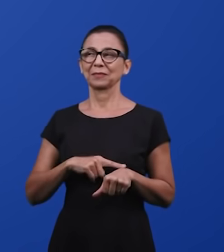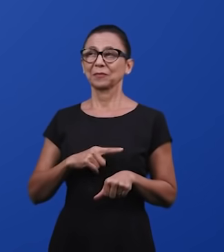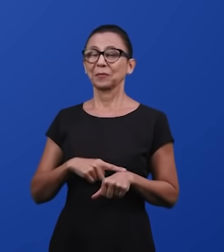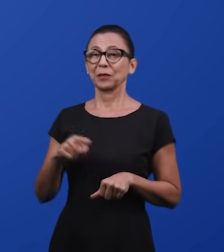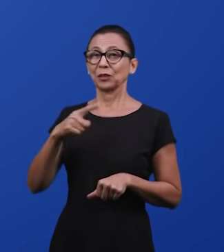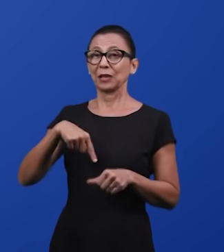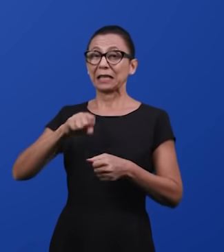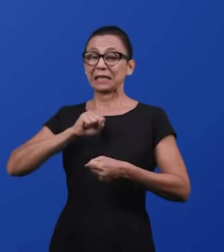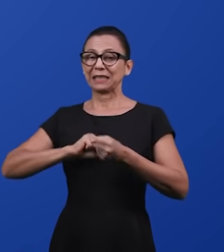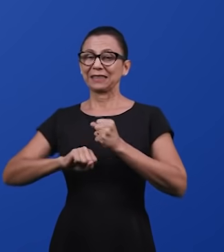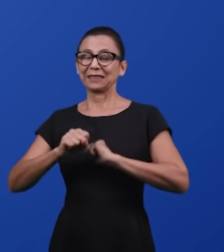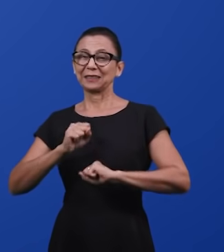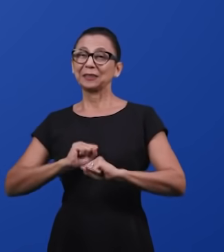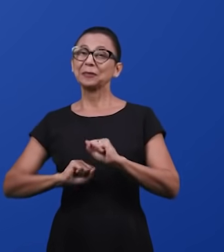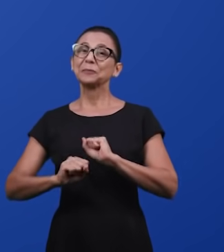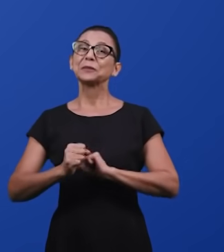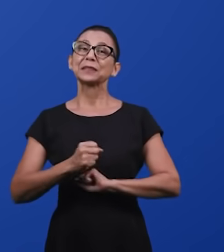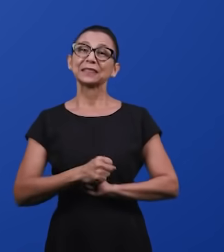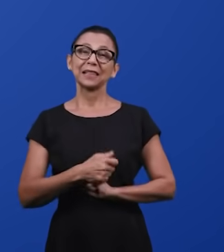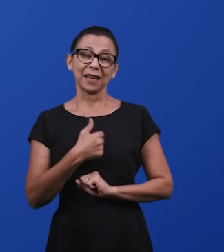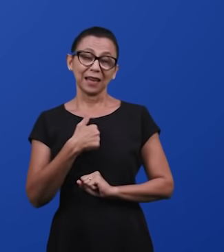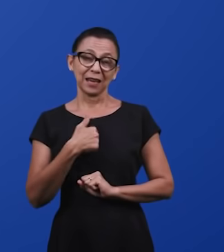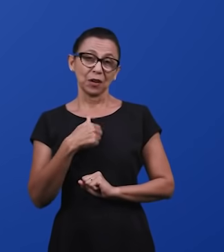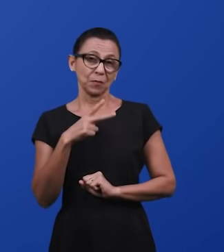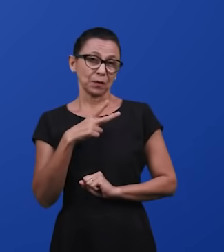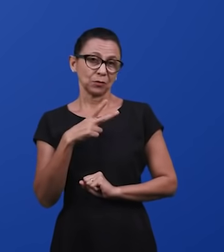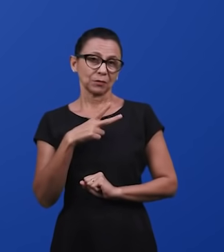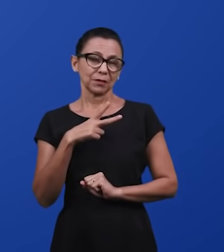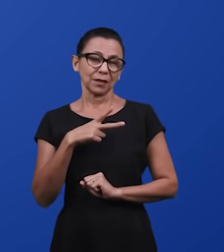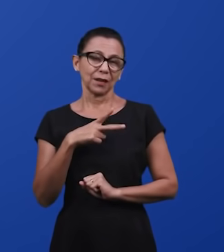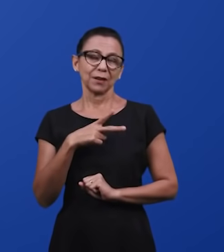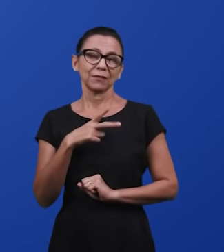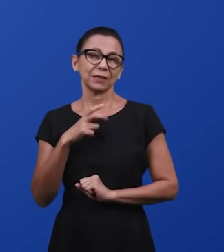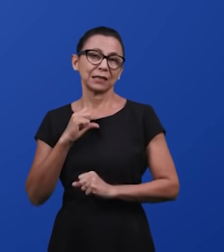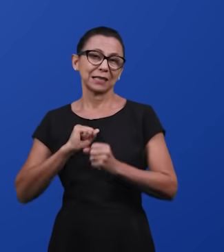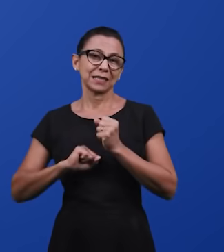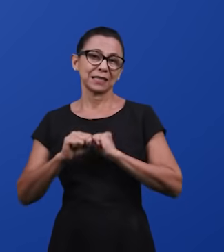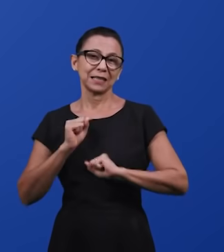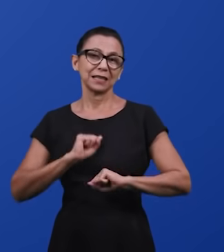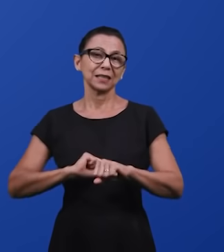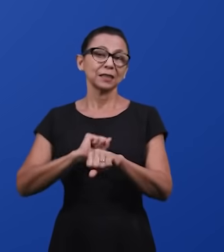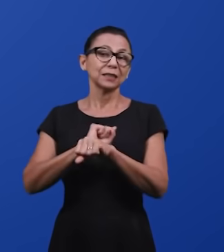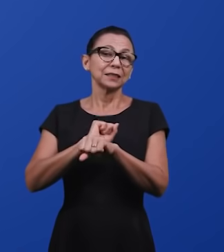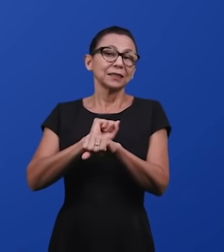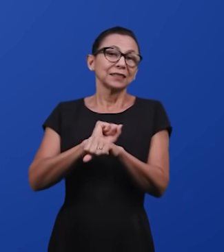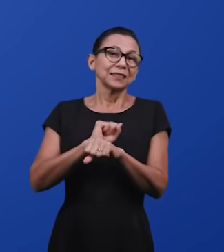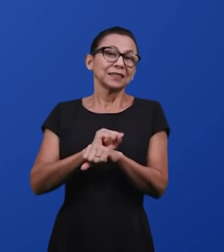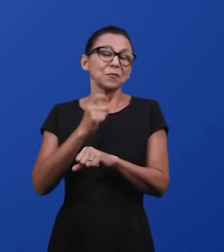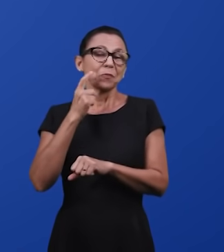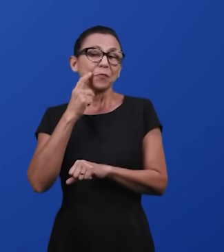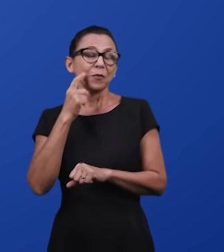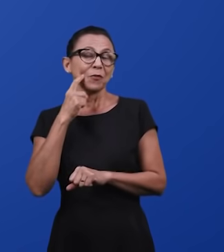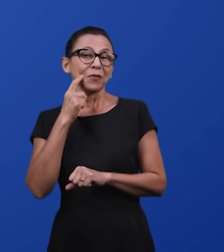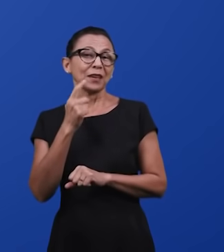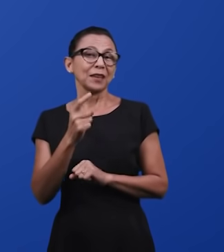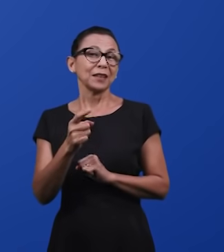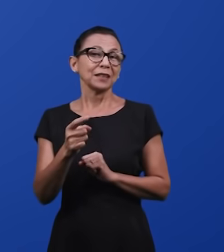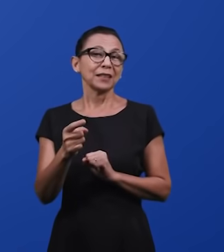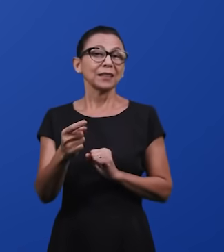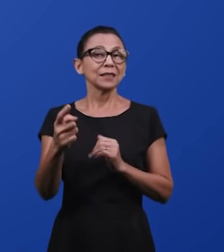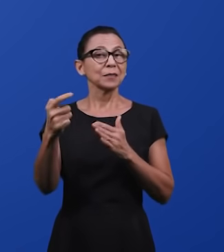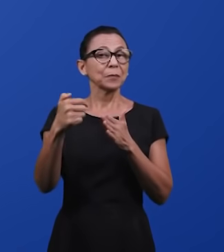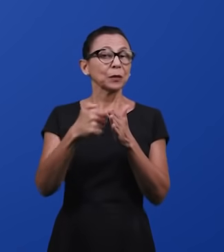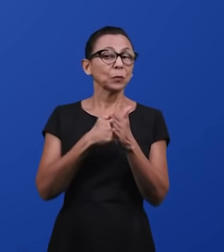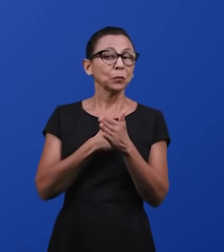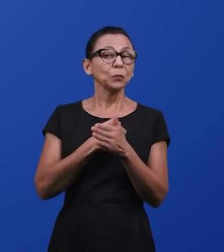assim esperado por nós, eu digo isso por mim especialmente. Nós esperamos esse momento, nós